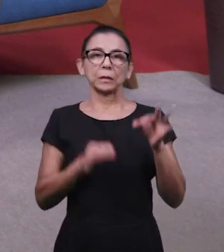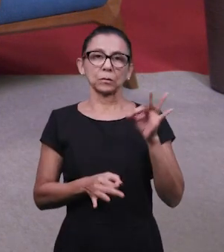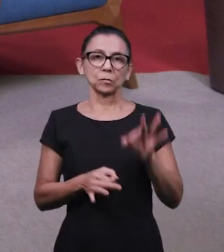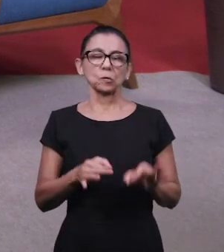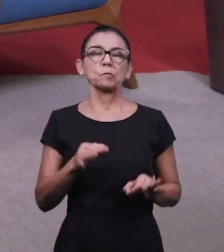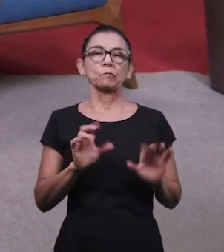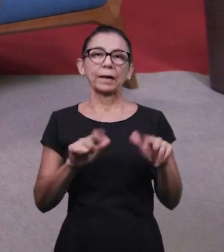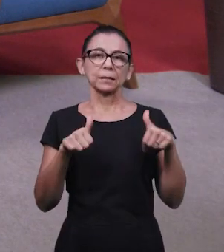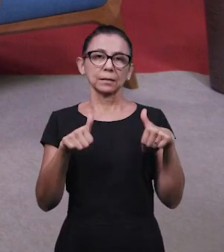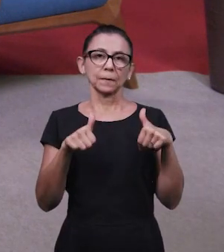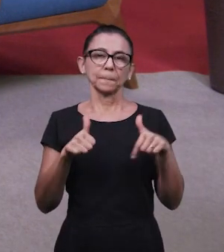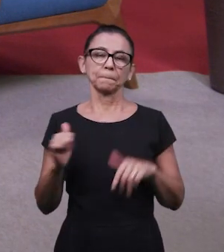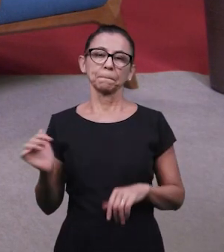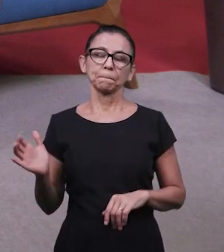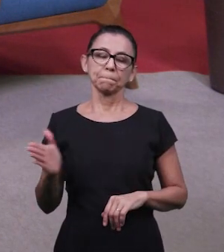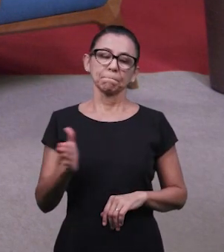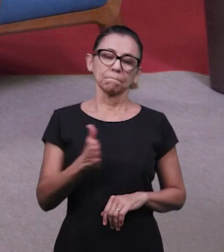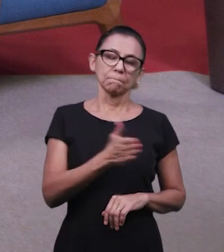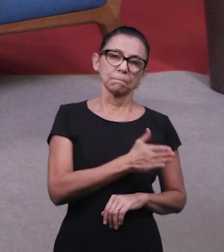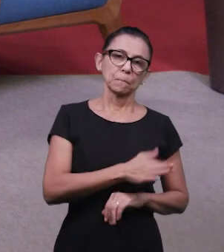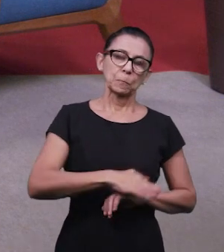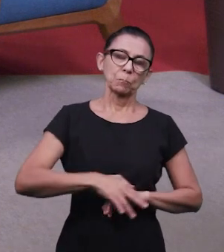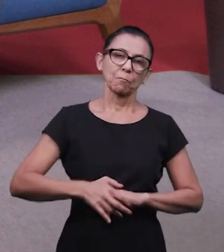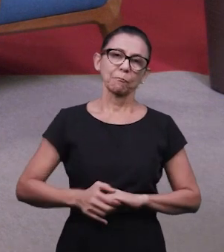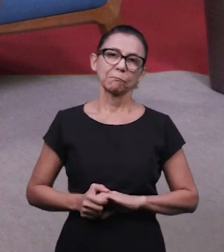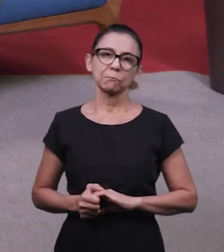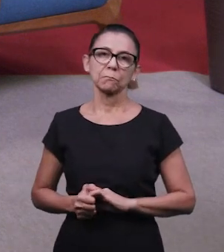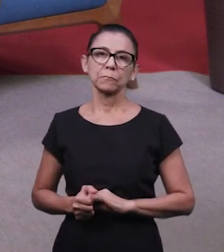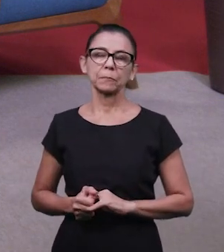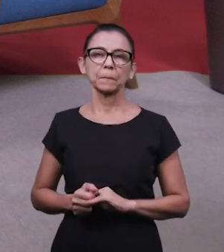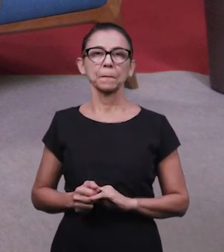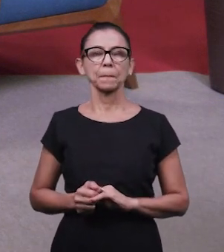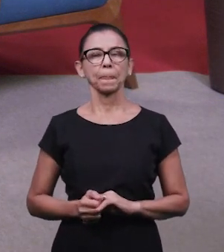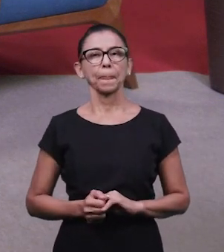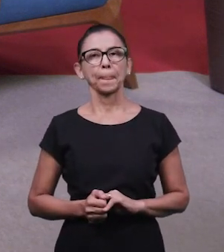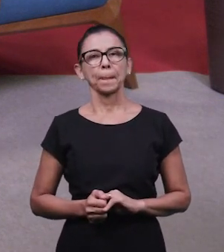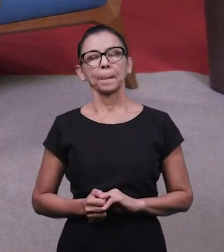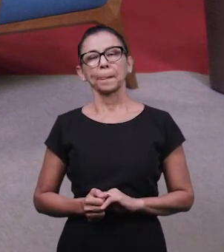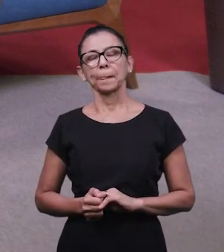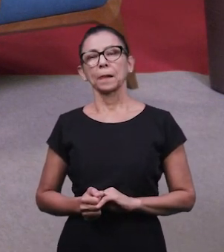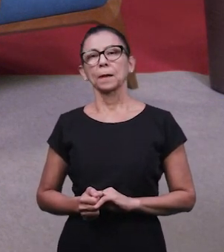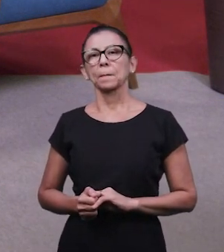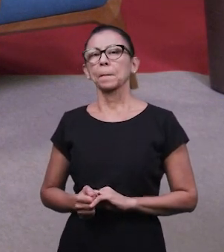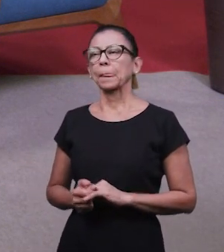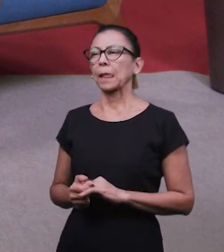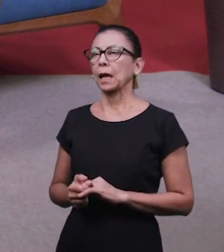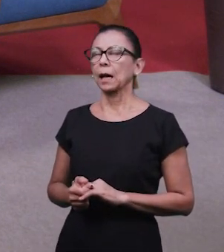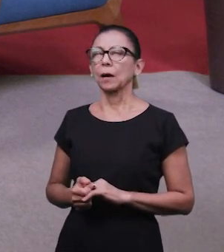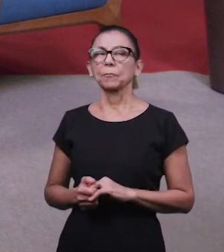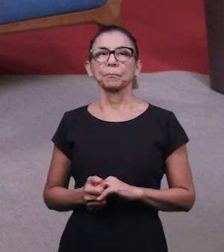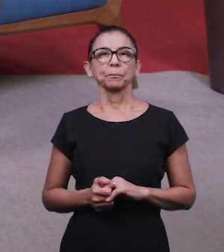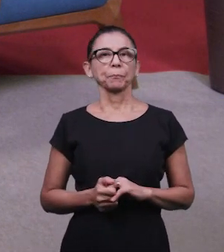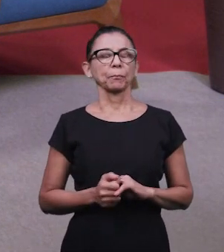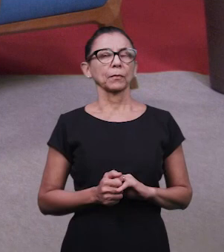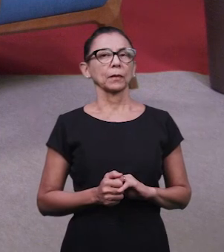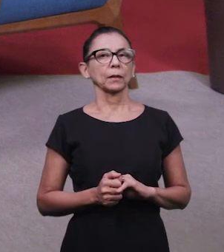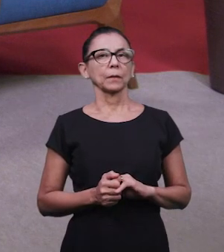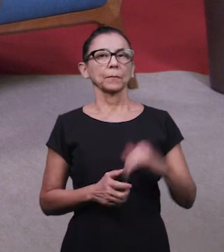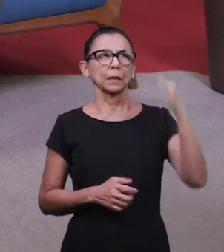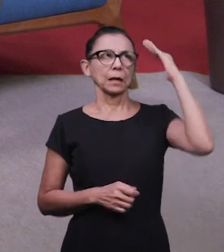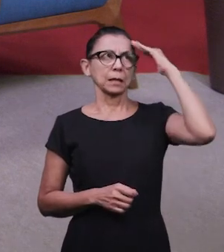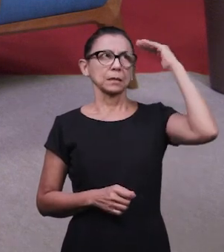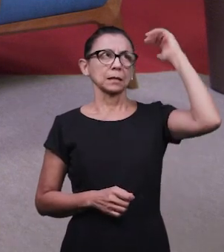Jesus, Salomão, tipo do Espírito Santo, e o Espírito Santo tem um posicionamento de juízo também. Mas nós podemos dizer que